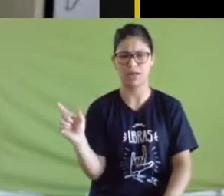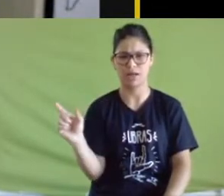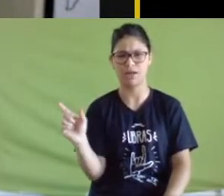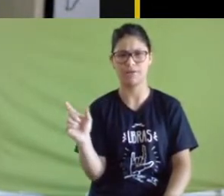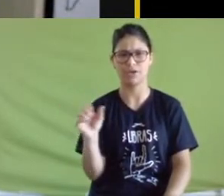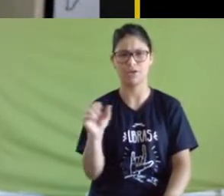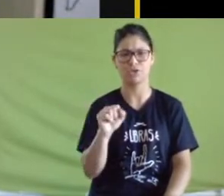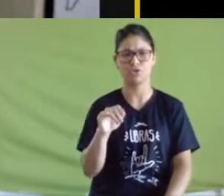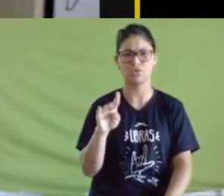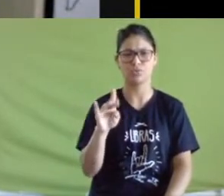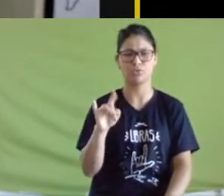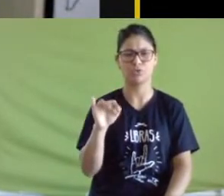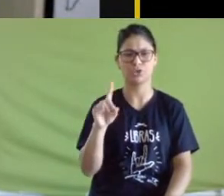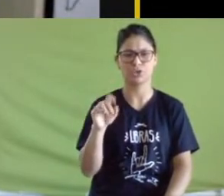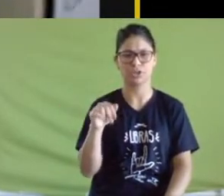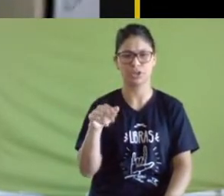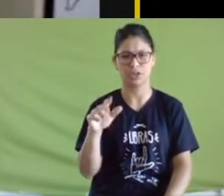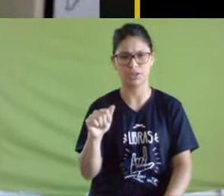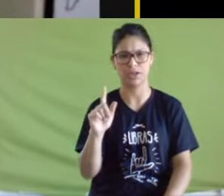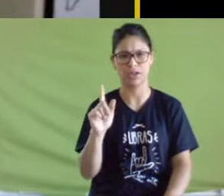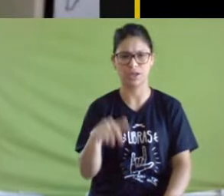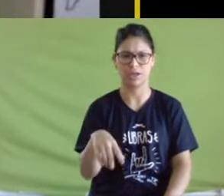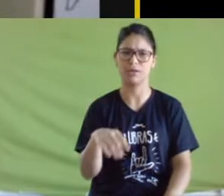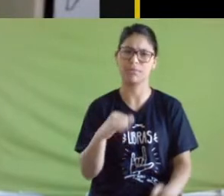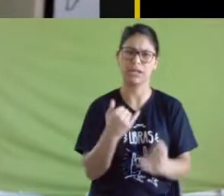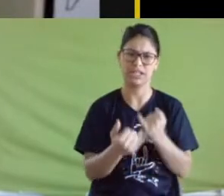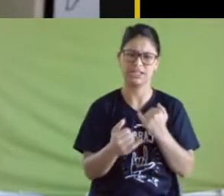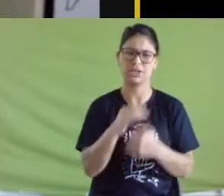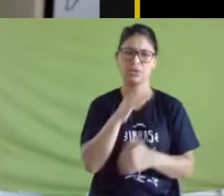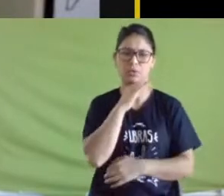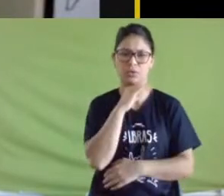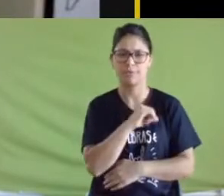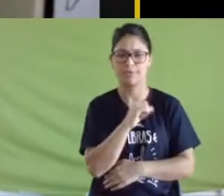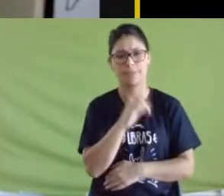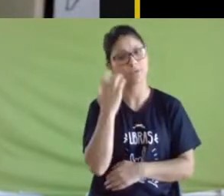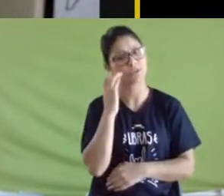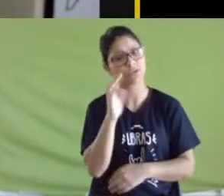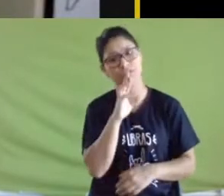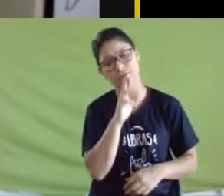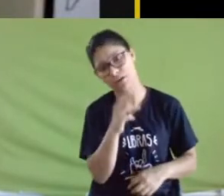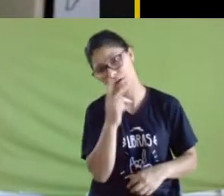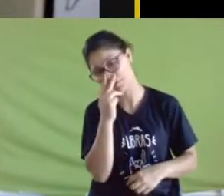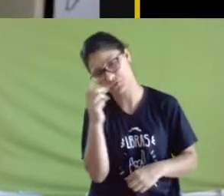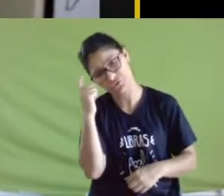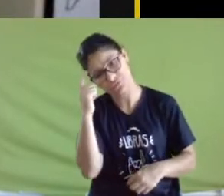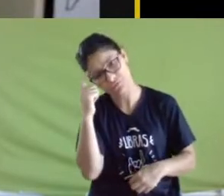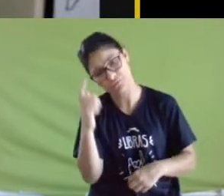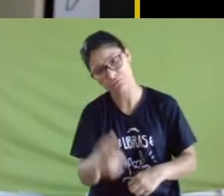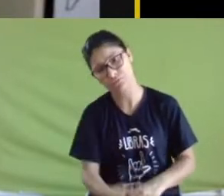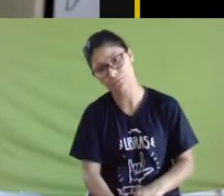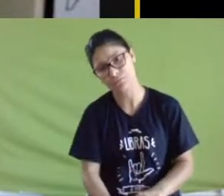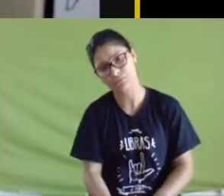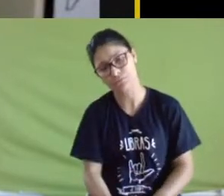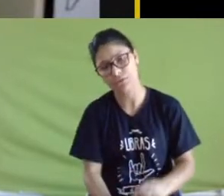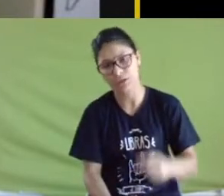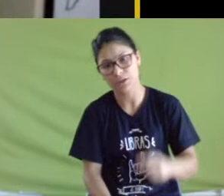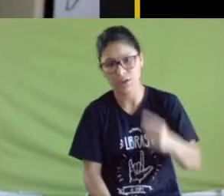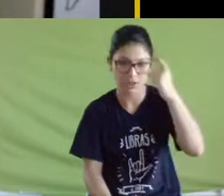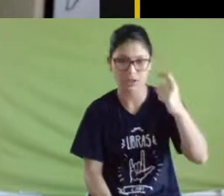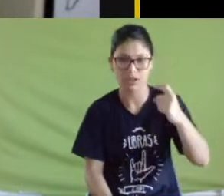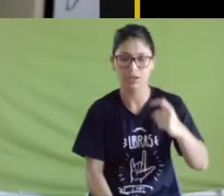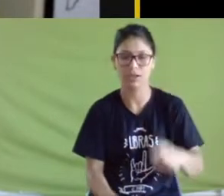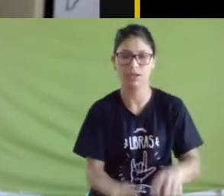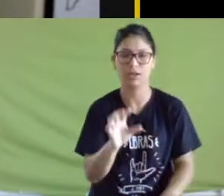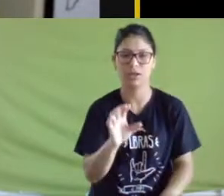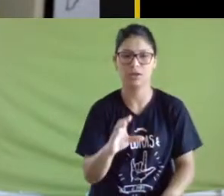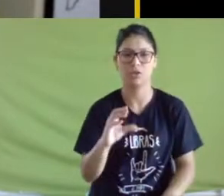Parece pedante, né? E é pedante. Não sei se eu respondo, mas eu acho que essa ideia do Costa Lima